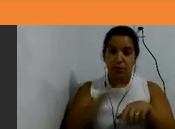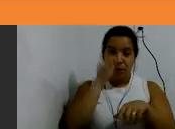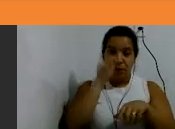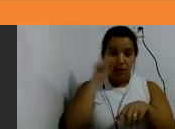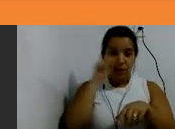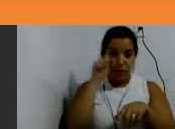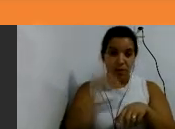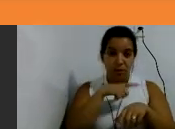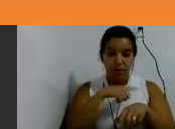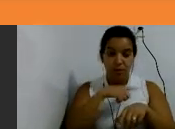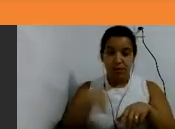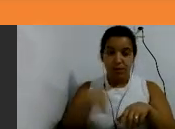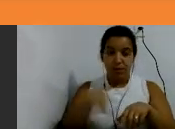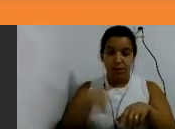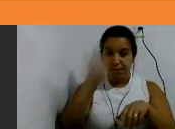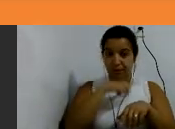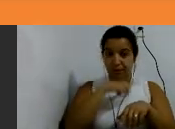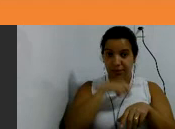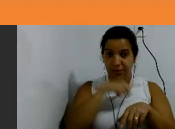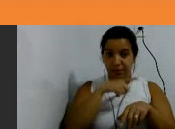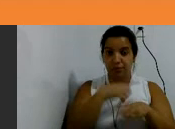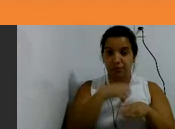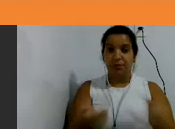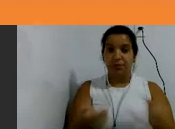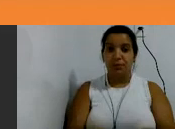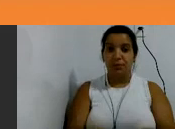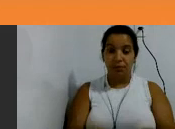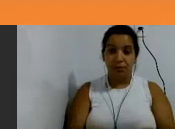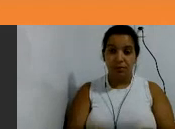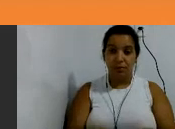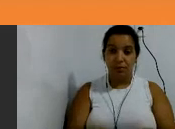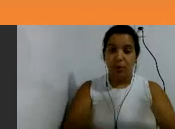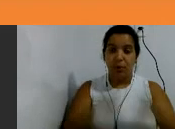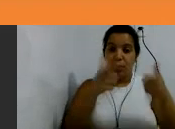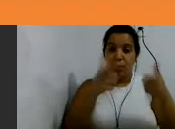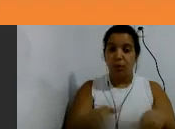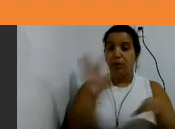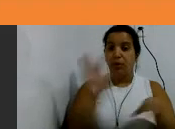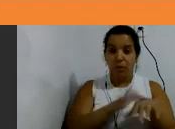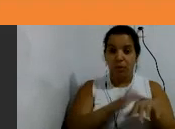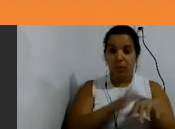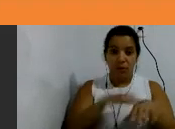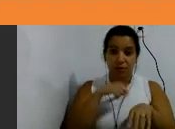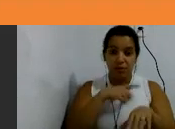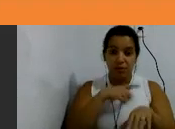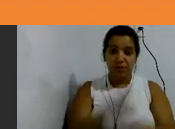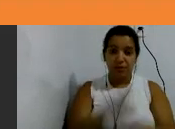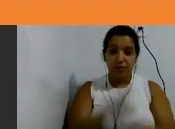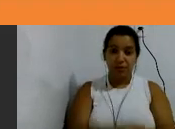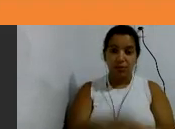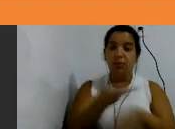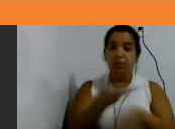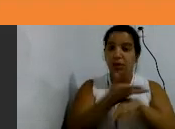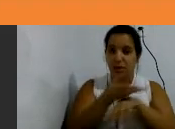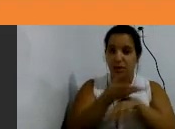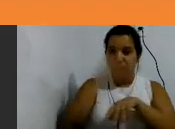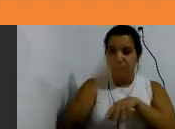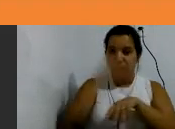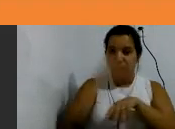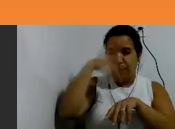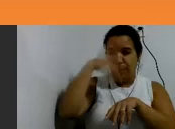tem picos febris alternados, que é clássico da malária, vem de uma região endêmica. Então, foi tratado como quadro gripal,